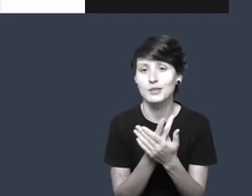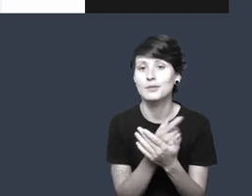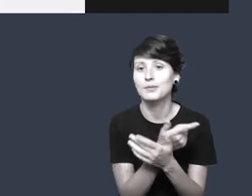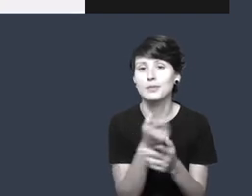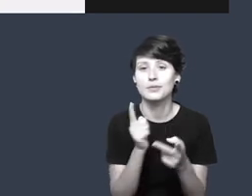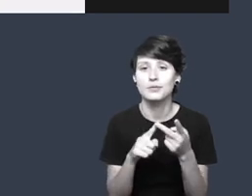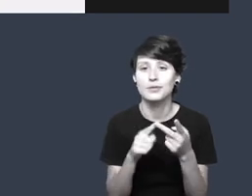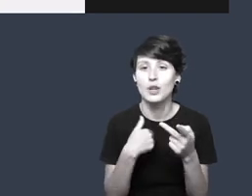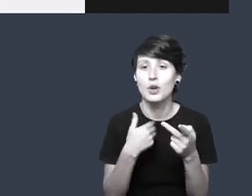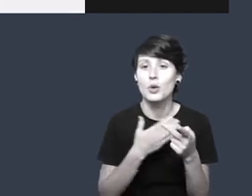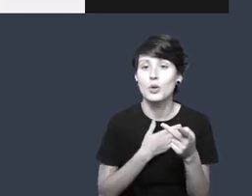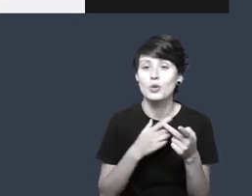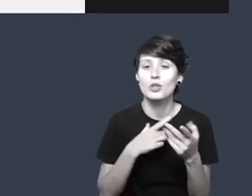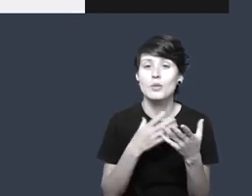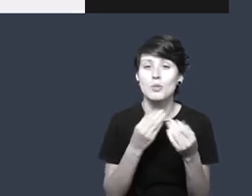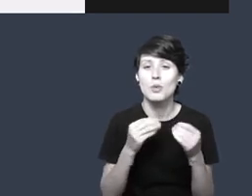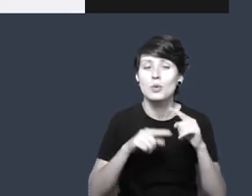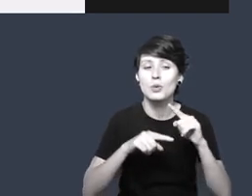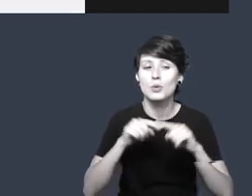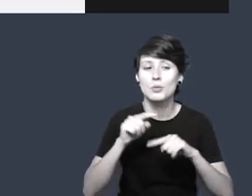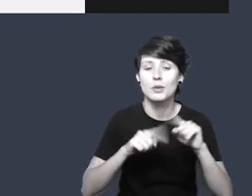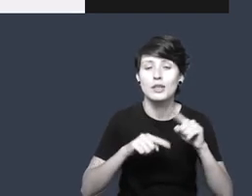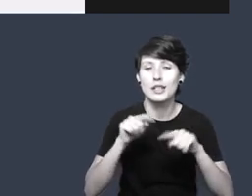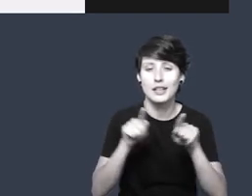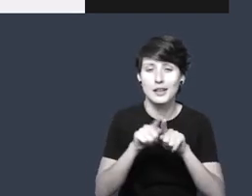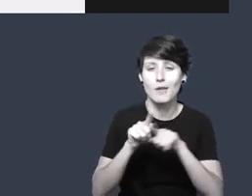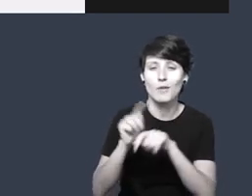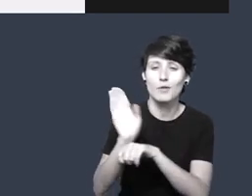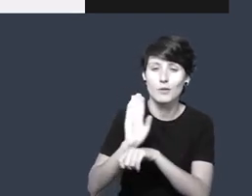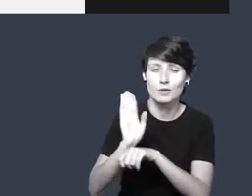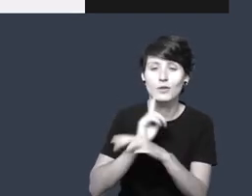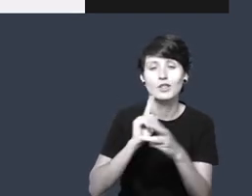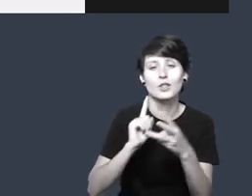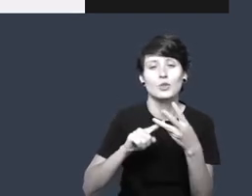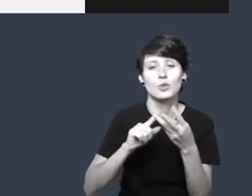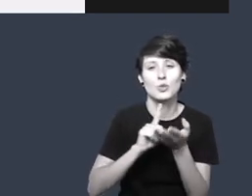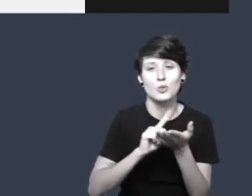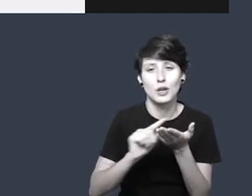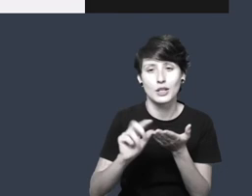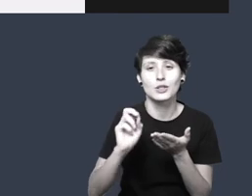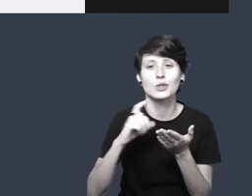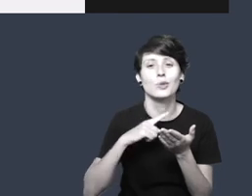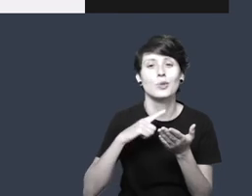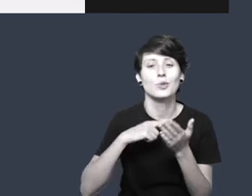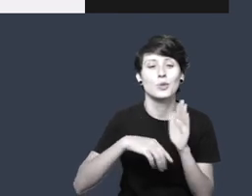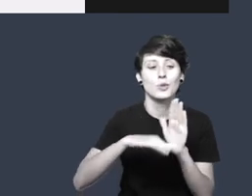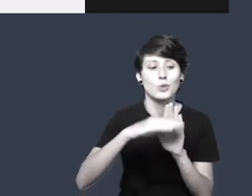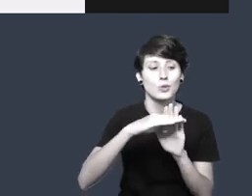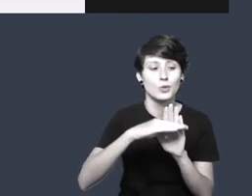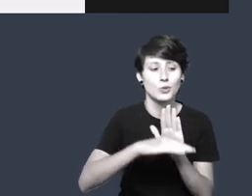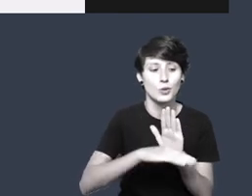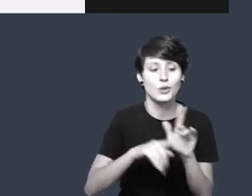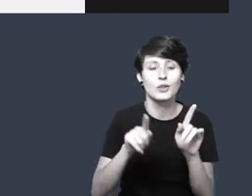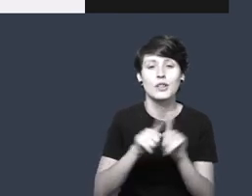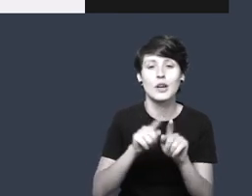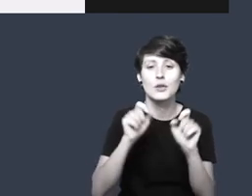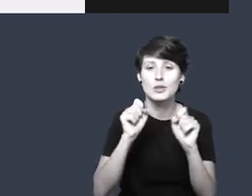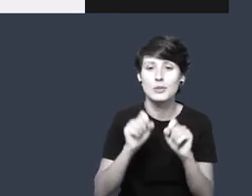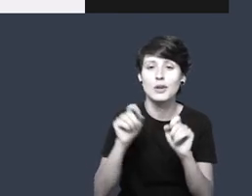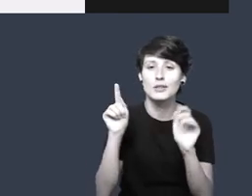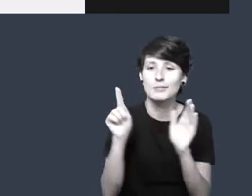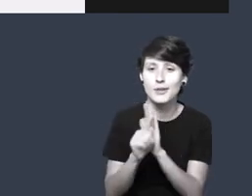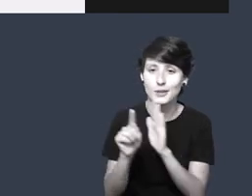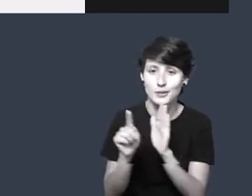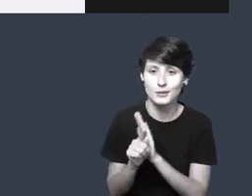eu gosto é que tem muito material aqui. Você tem vídeos, você tem artigos, você tem tutoriais. Você pode fazer perguntas, se tem